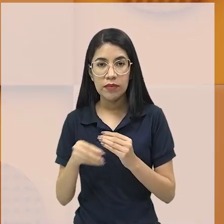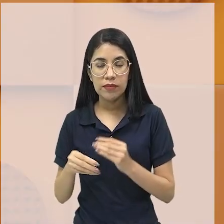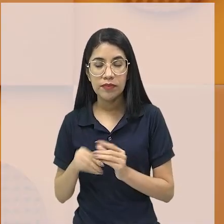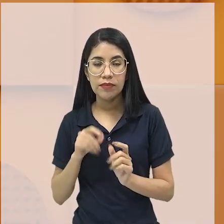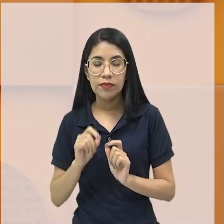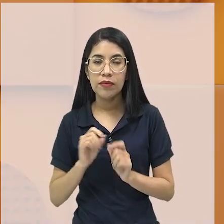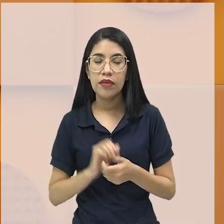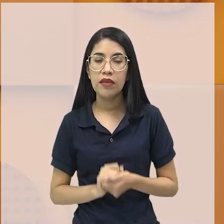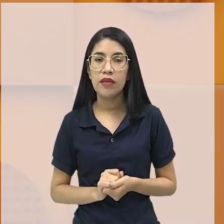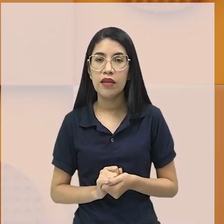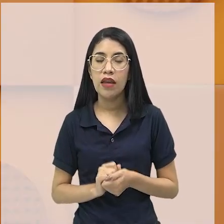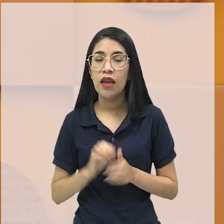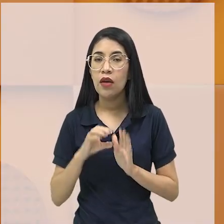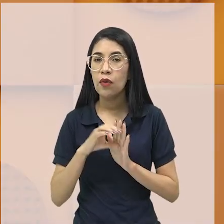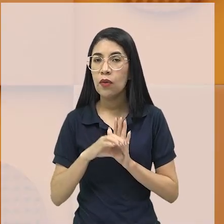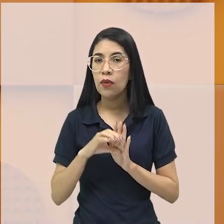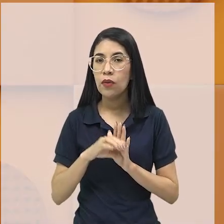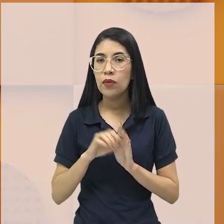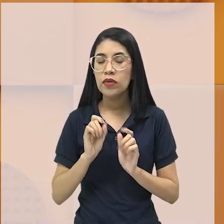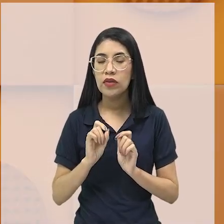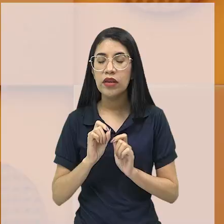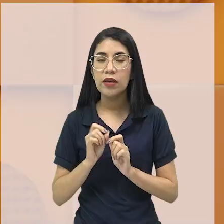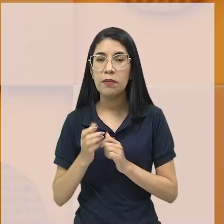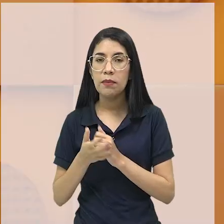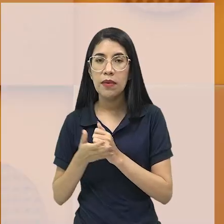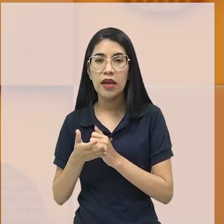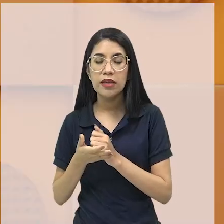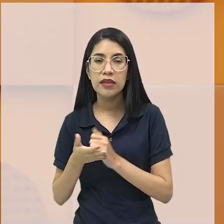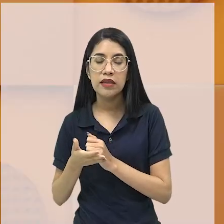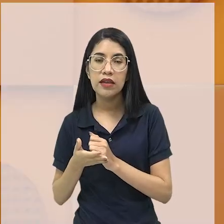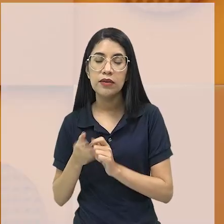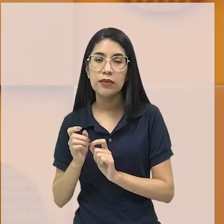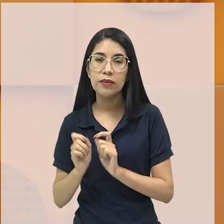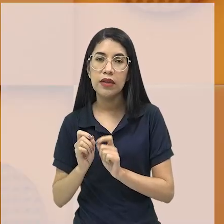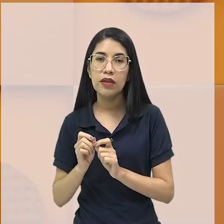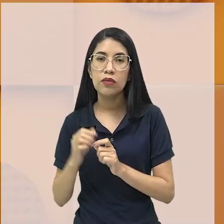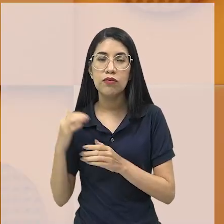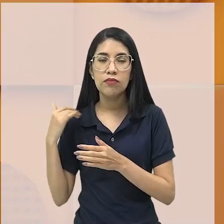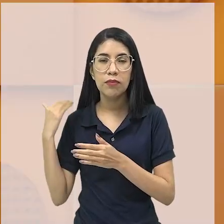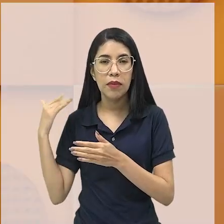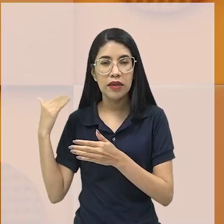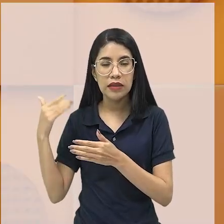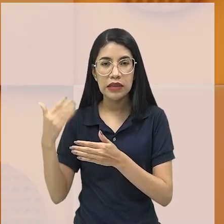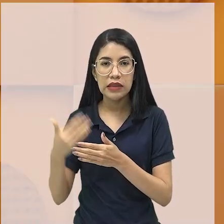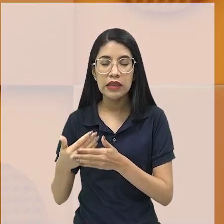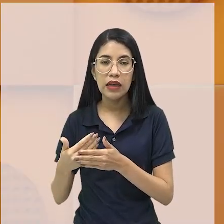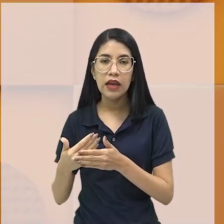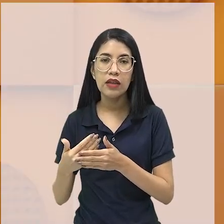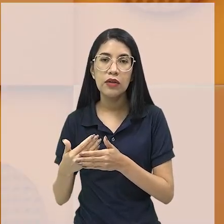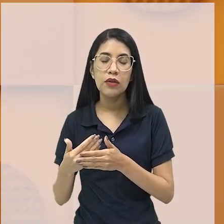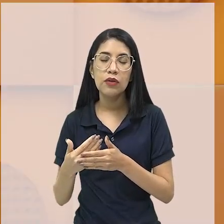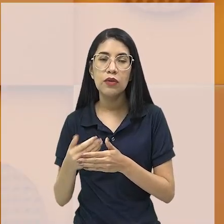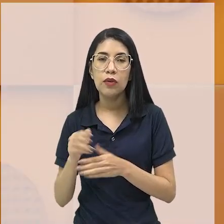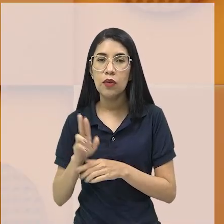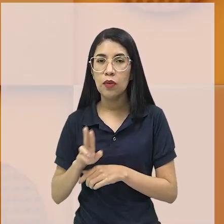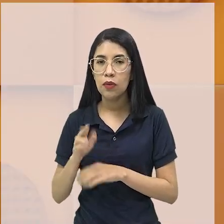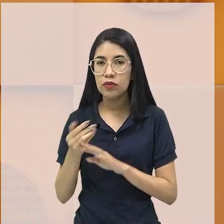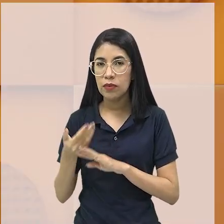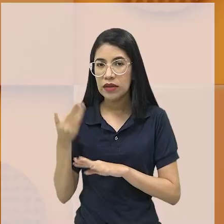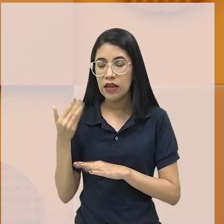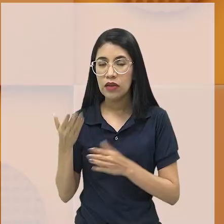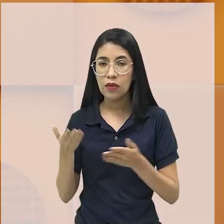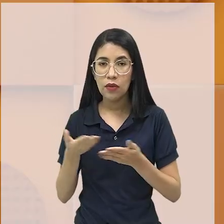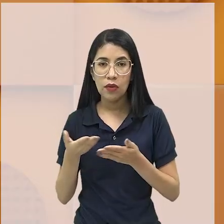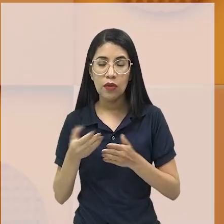que essa é uma concepção muito fruto do tempo, tá bem? Do tempo em que ela foi empregada. Hoje em